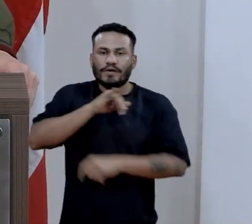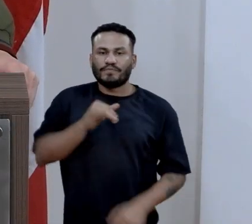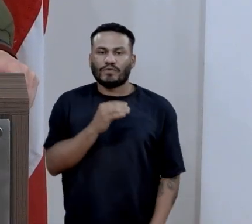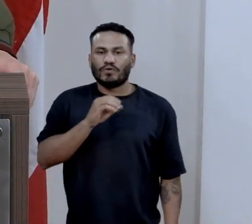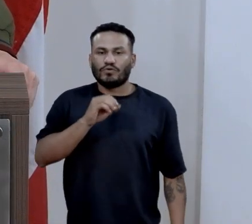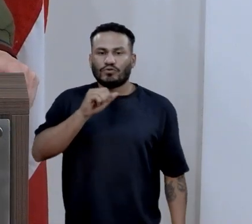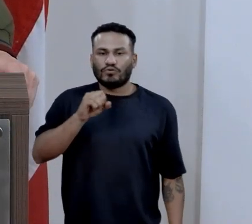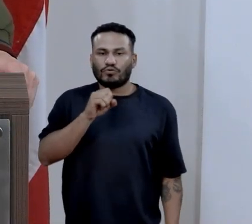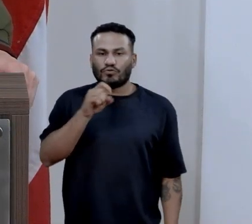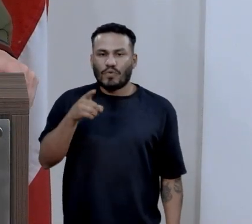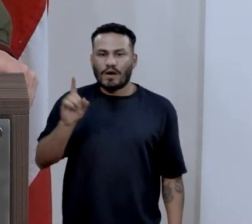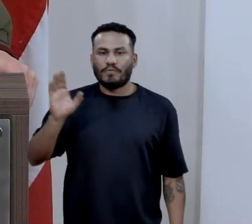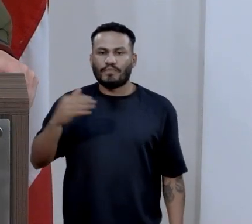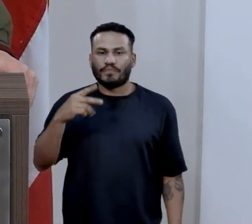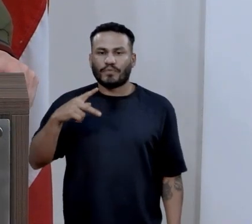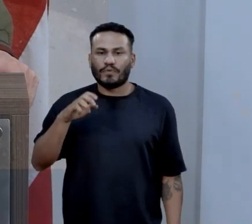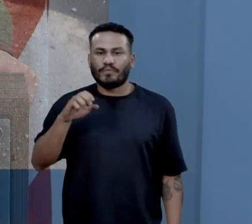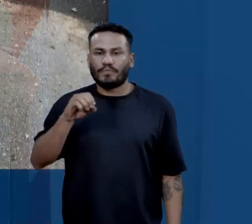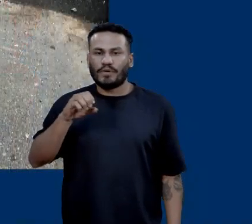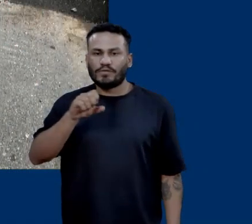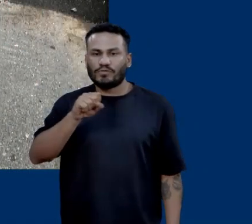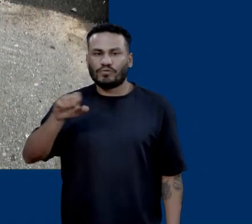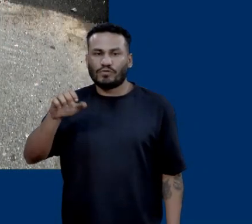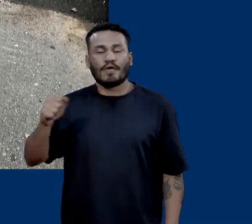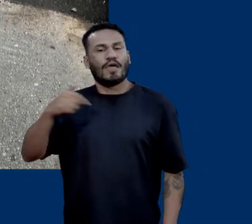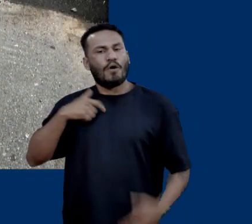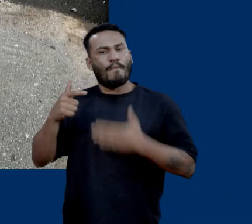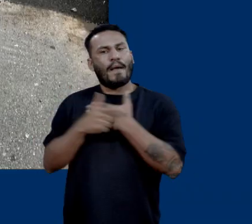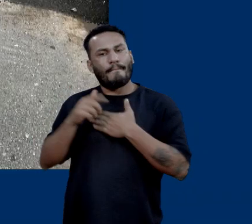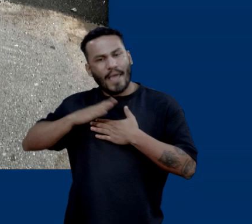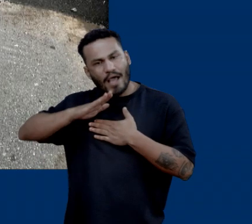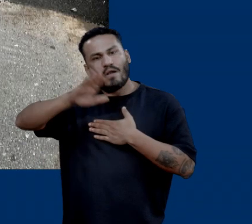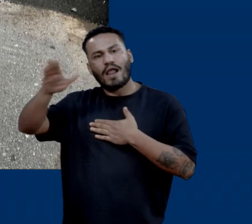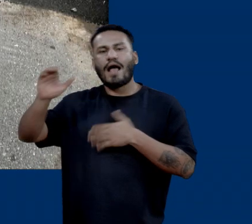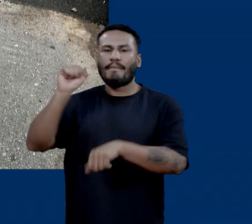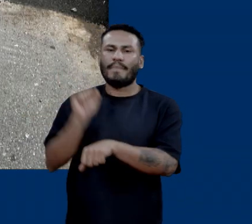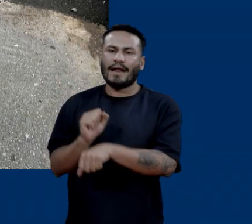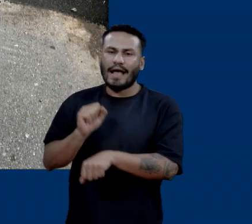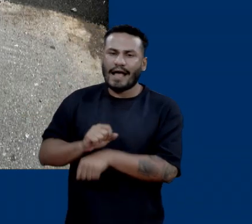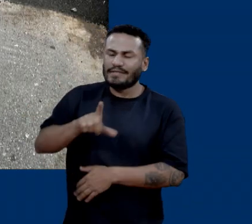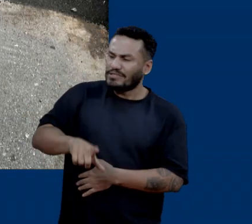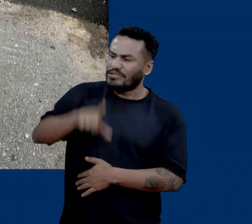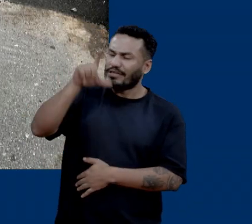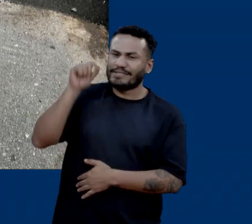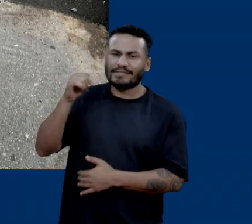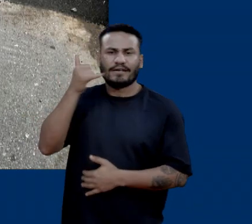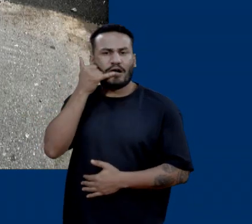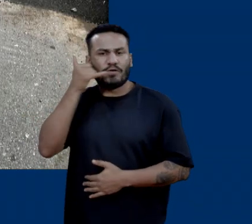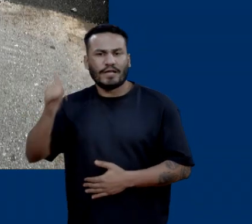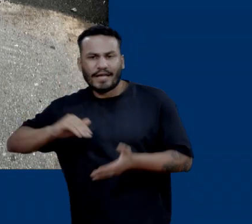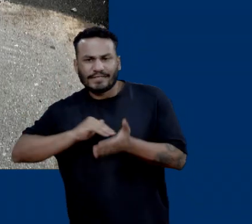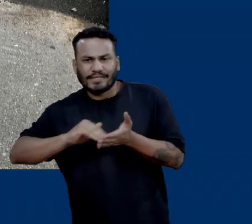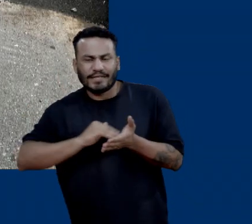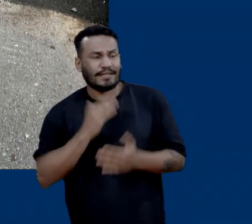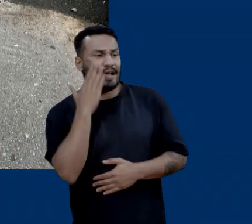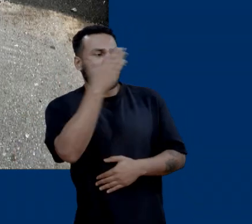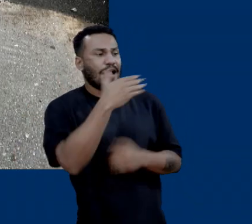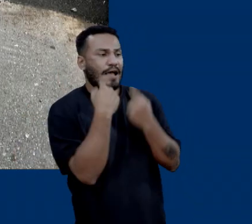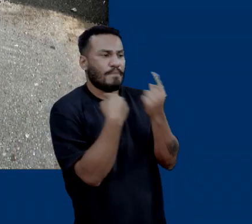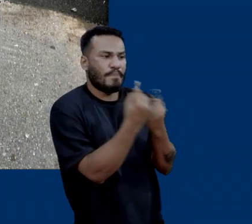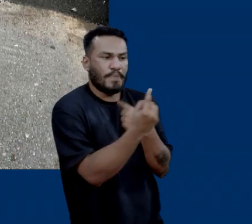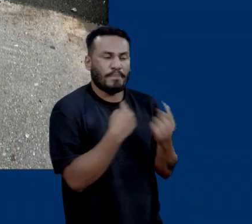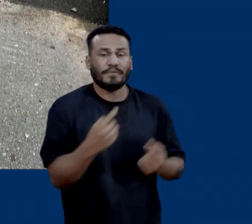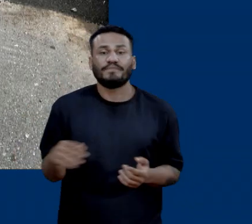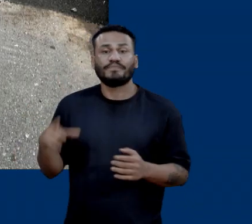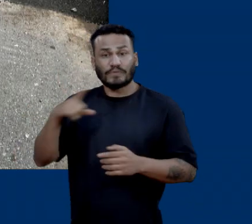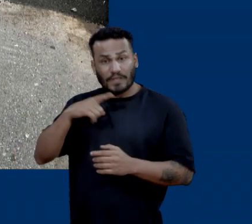me pediu e estava um tempo parado, e fiz lá o papel do vereador de trazer aqui, fazer indicação, ligar para secretário, ir lá para conversar, e